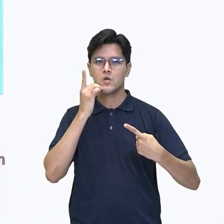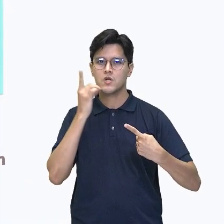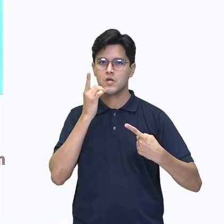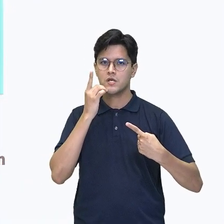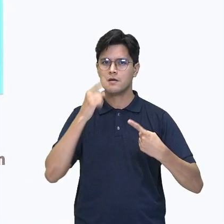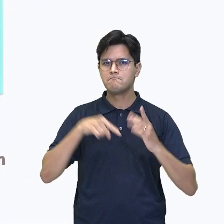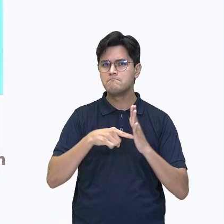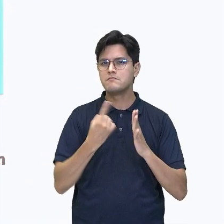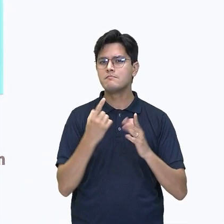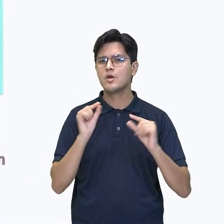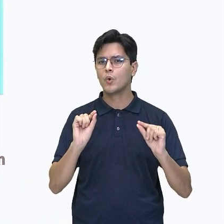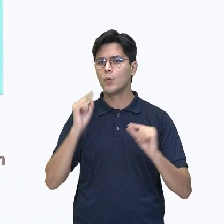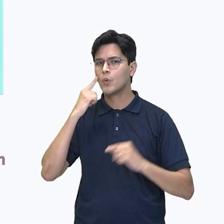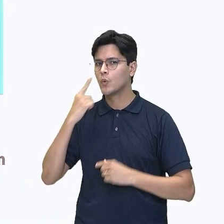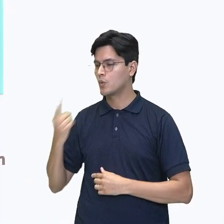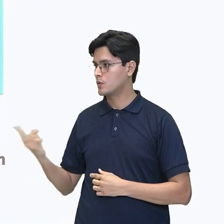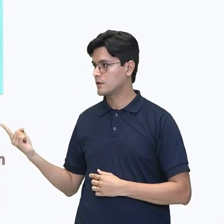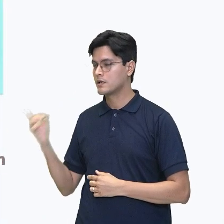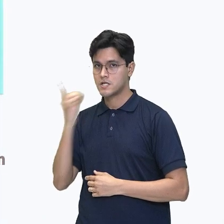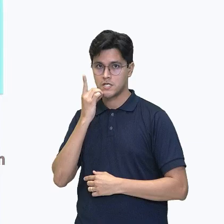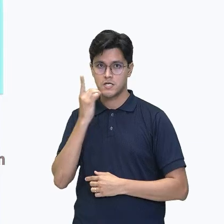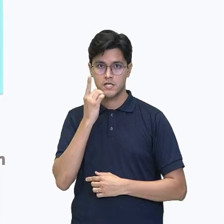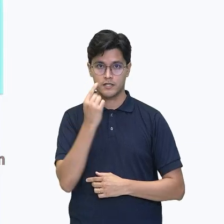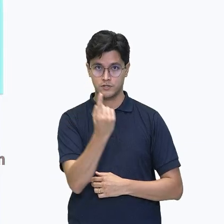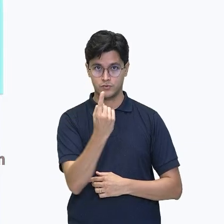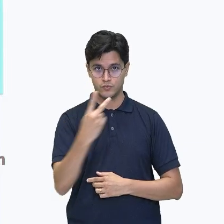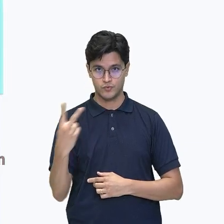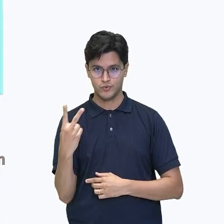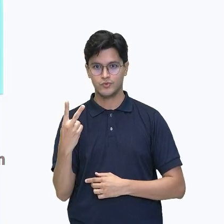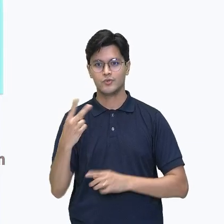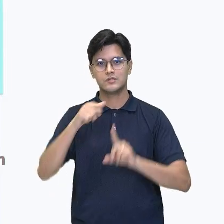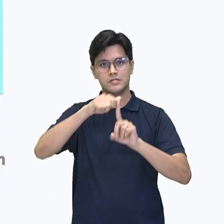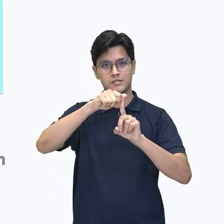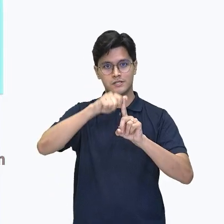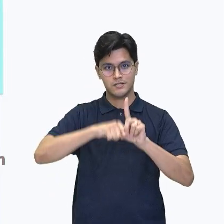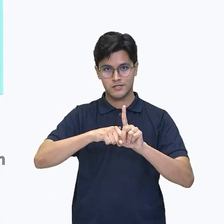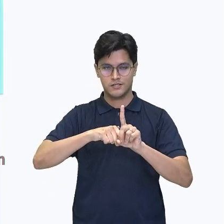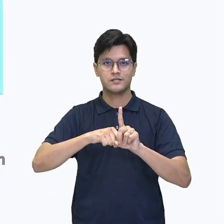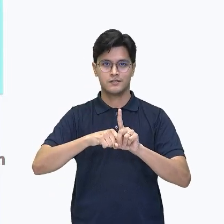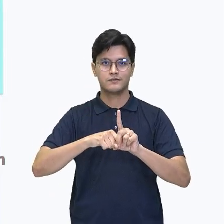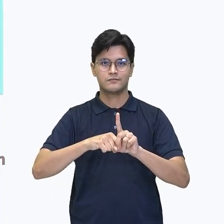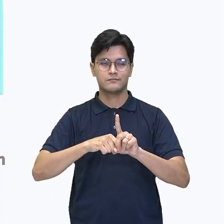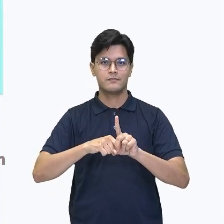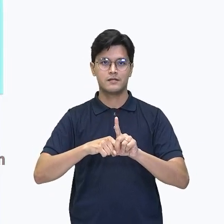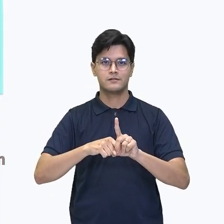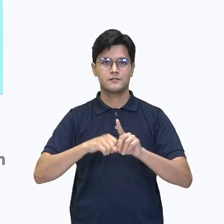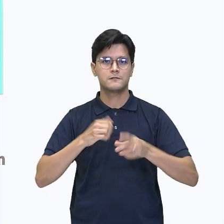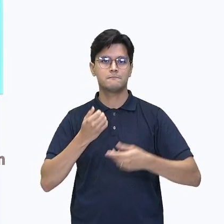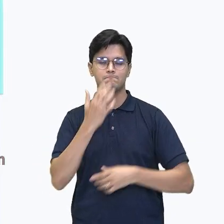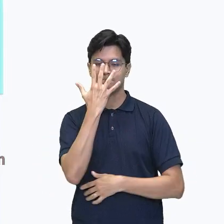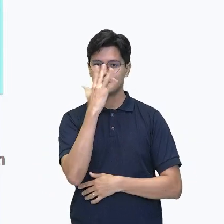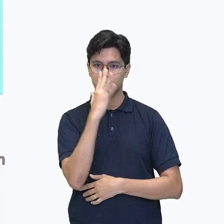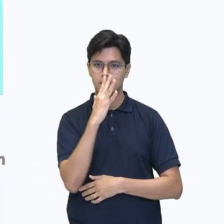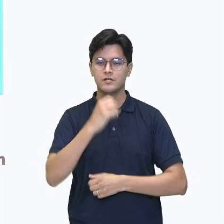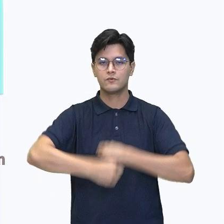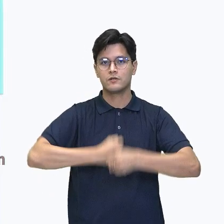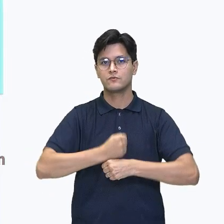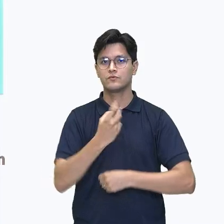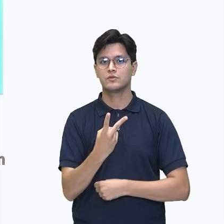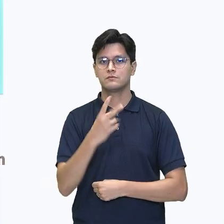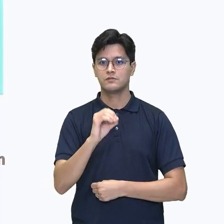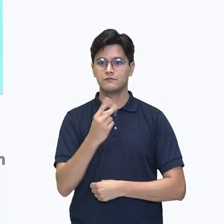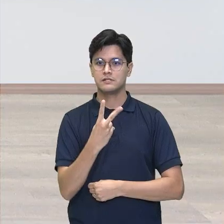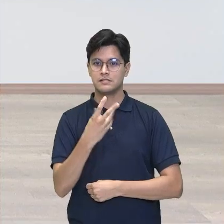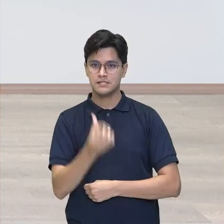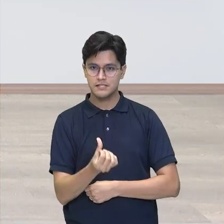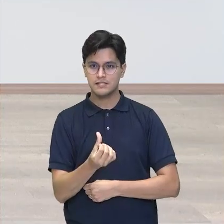gente tem no dia 12 do 2 de 2026, o planejamento escolar sem transmissão, né? É o momento que o professor